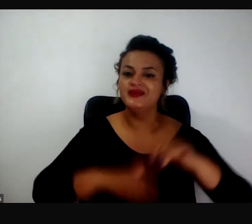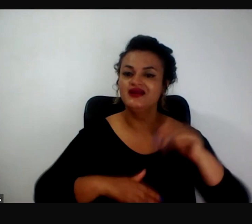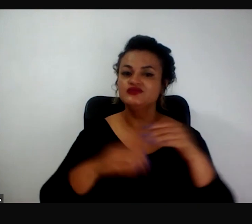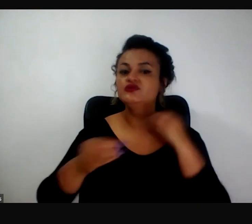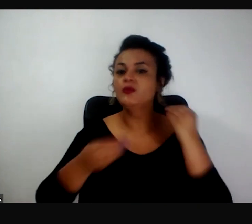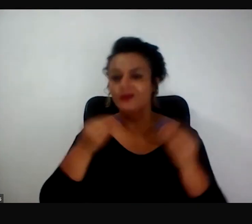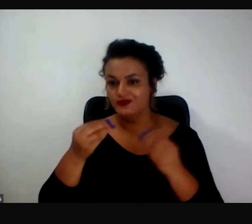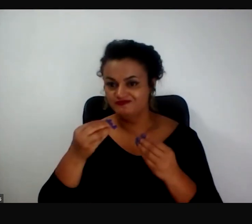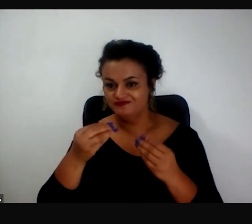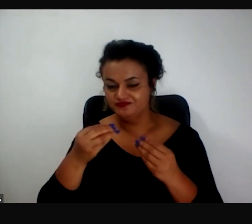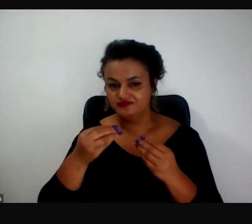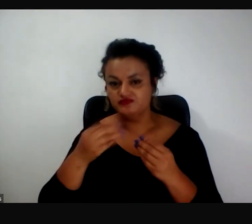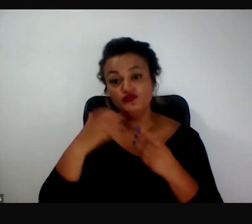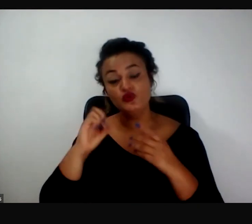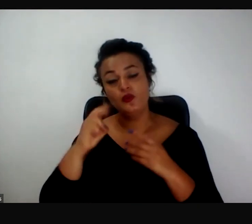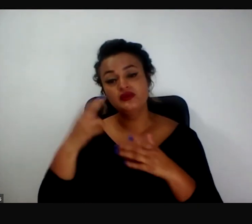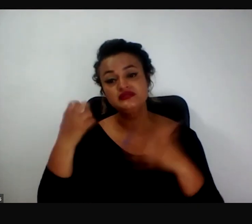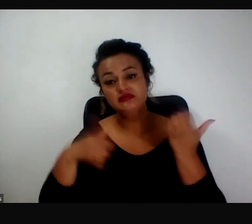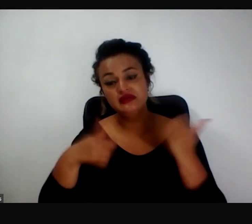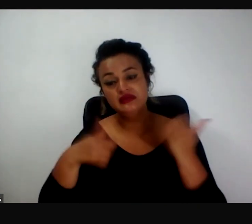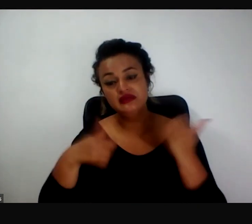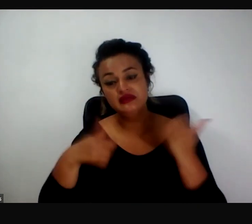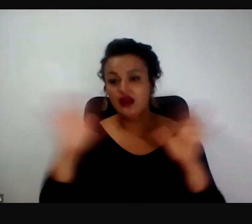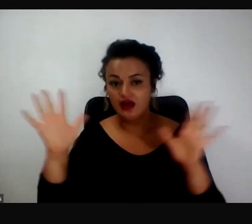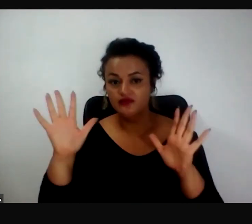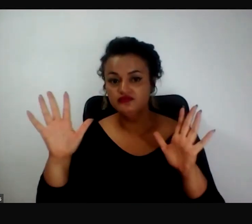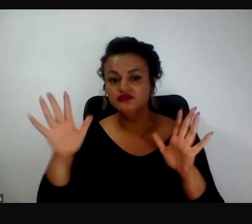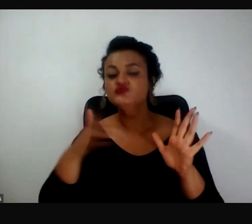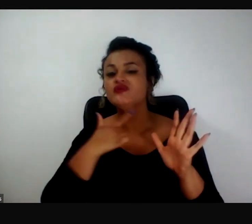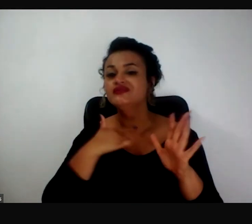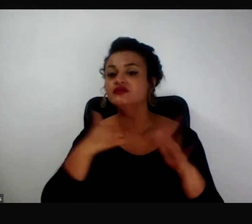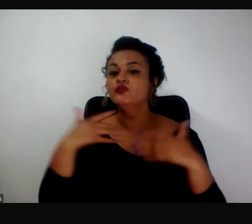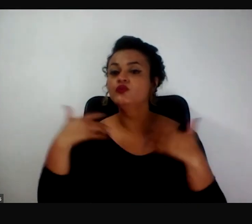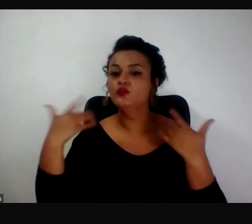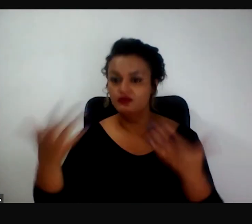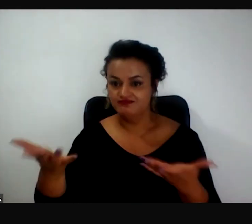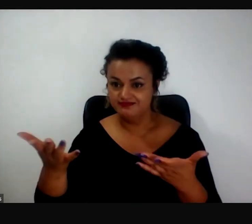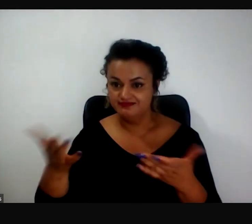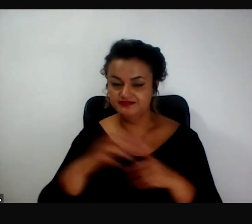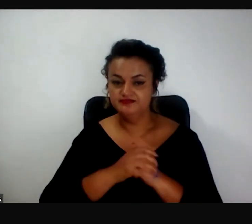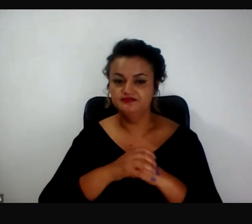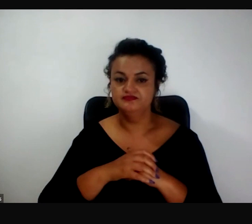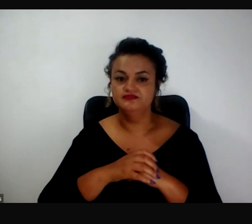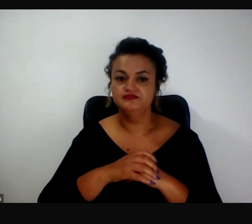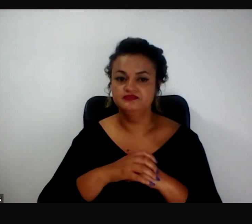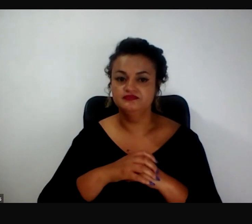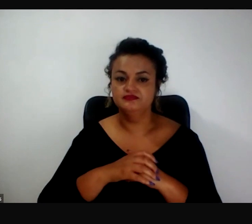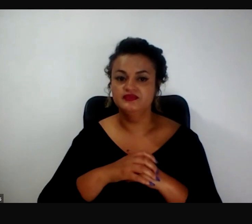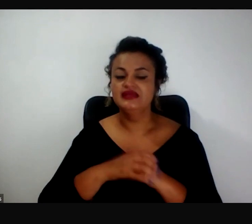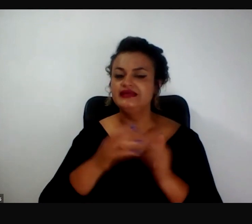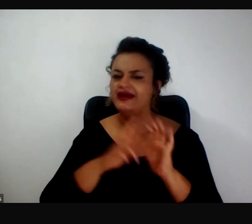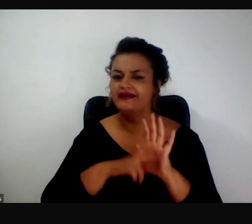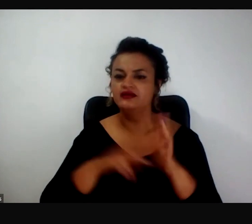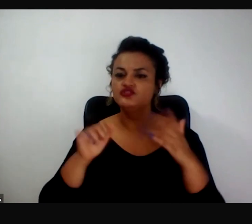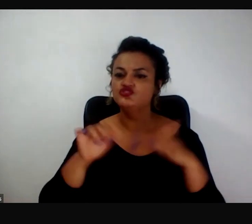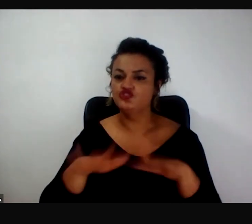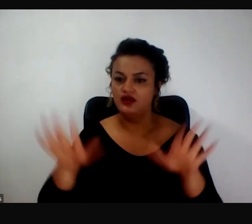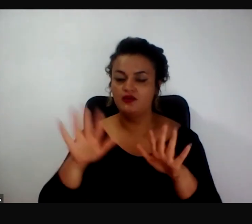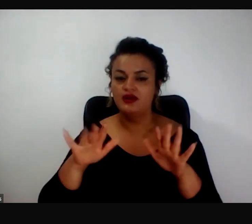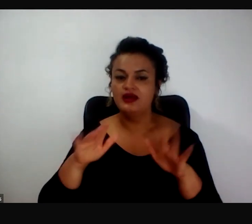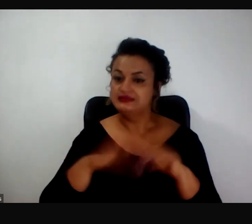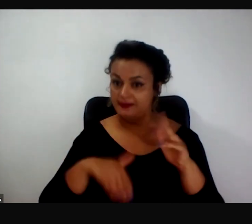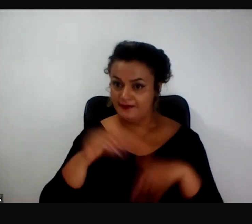concreto, justificando expresamente las razones de su decisión. Regra geral, aplicação